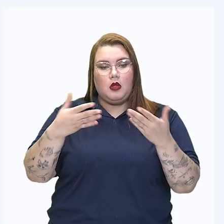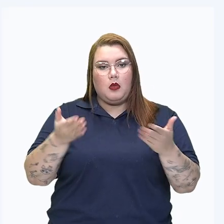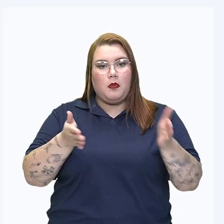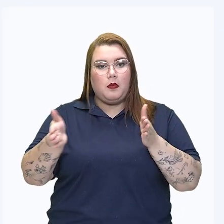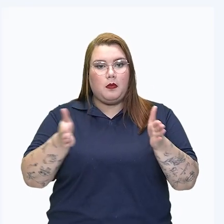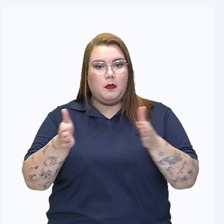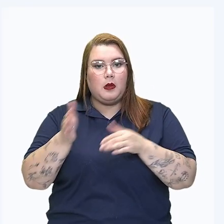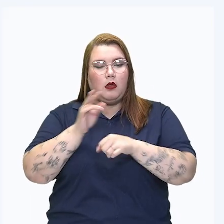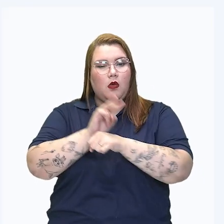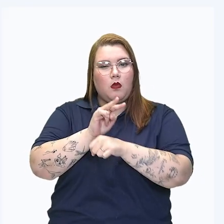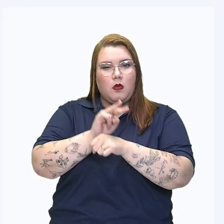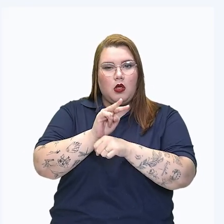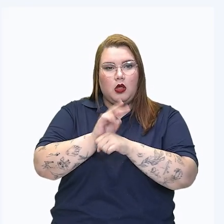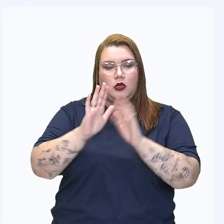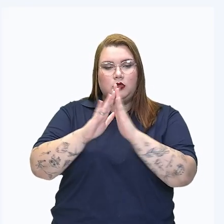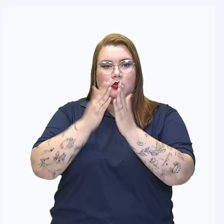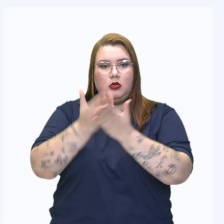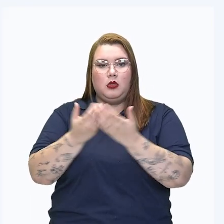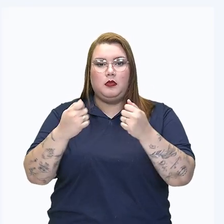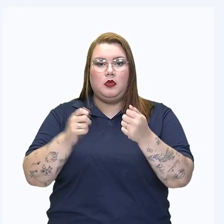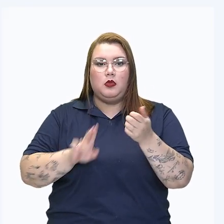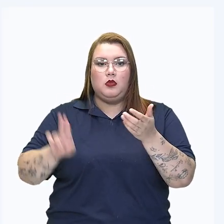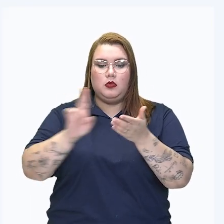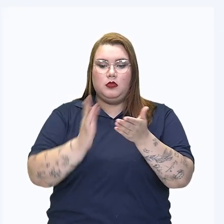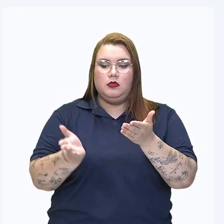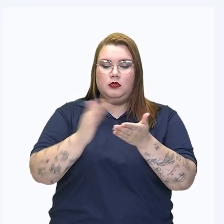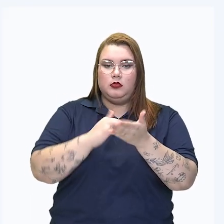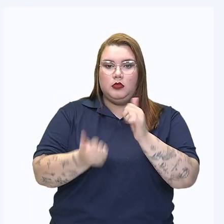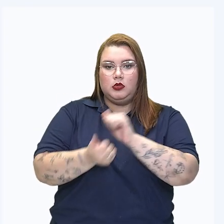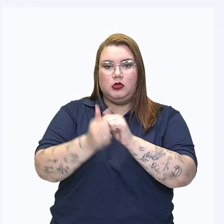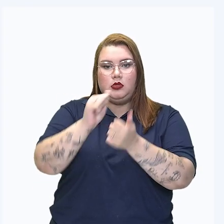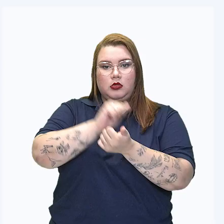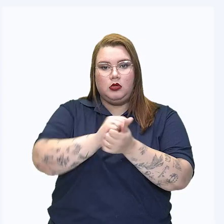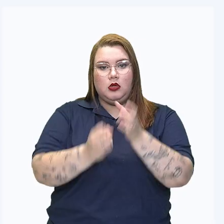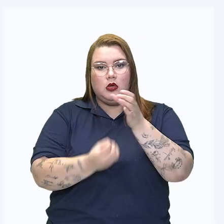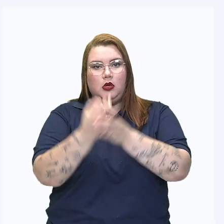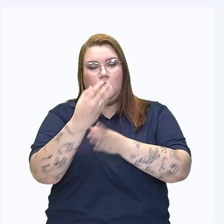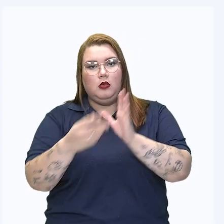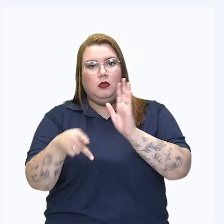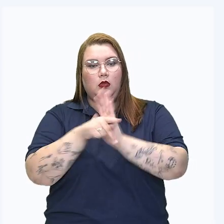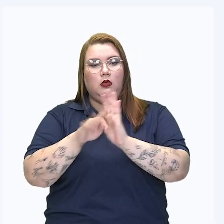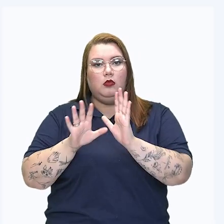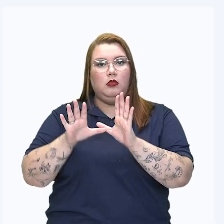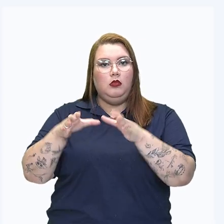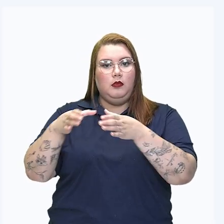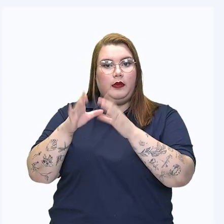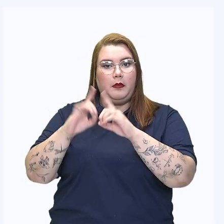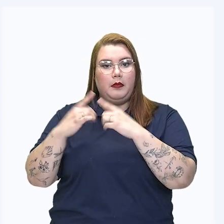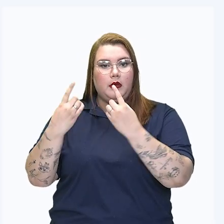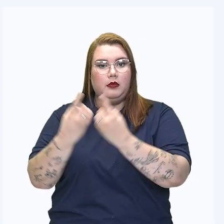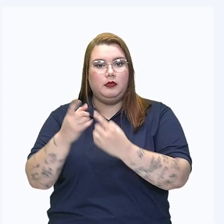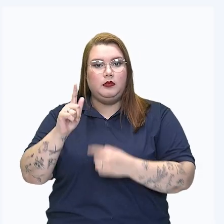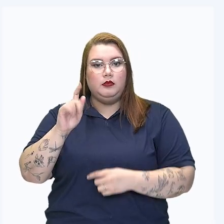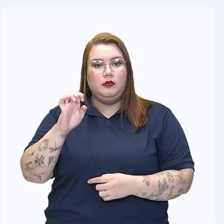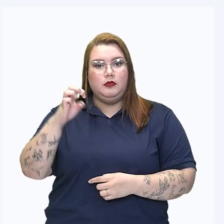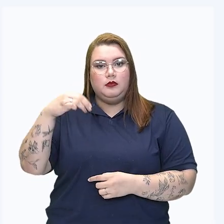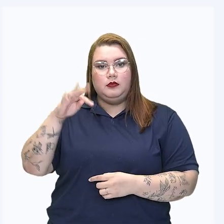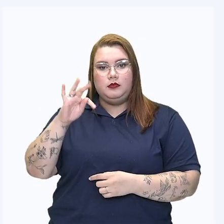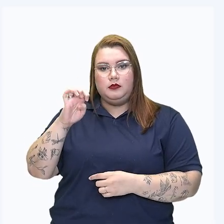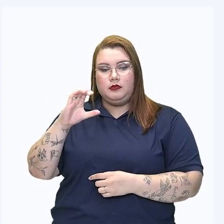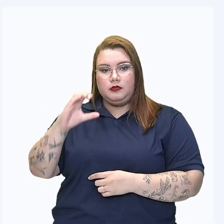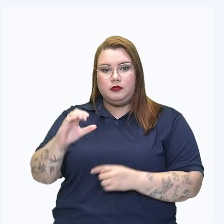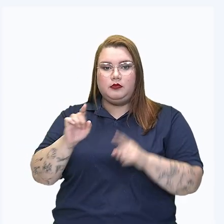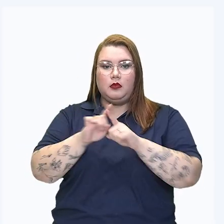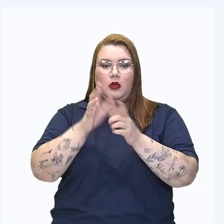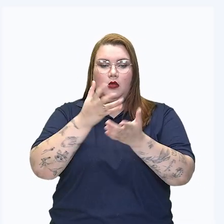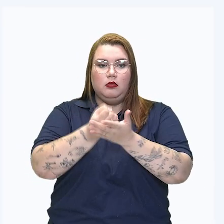Como medida temporária, as escolas devem utilizar o diário físico adaptado pela Gentec para o registro de frequência, objeto de